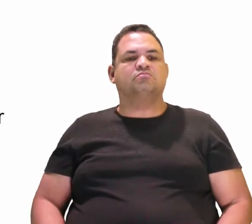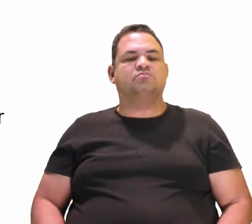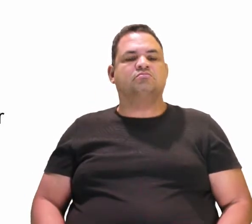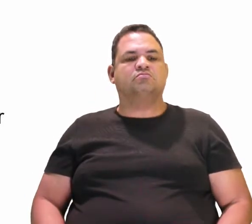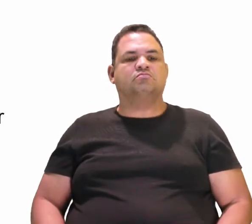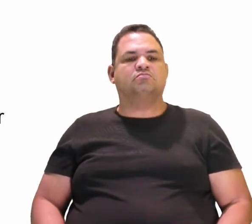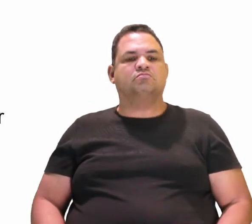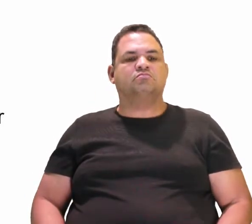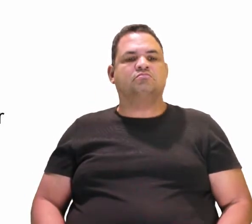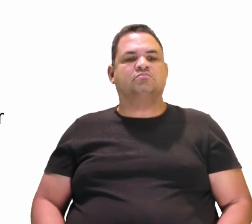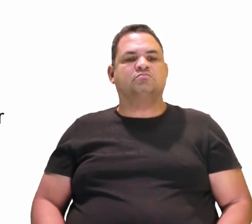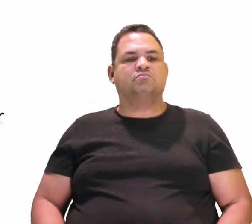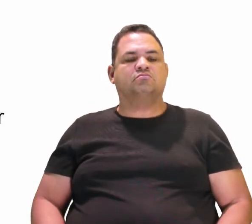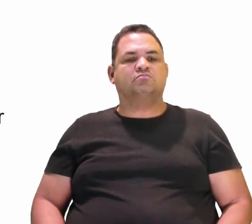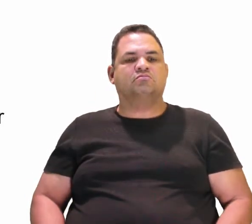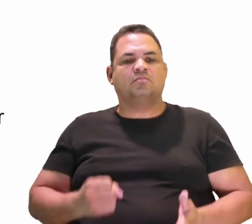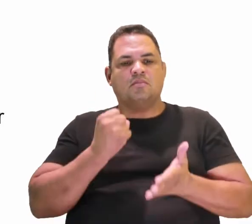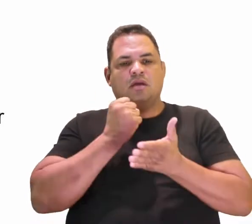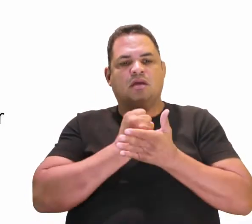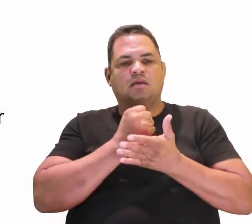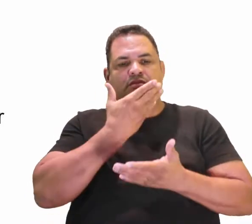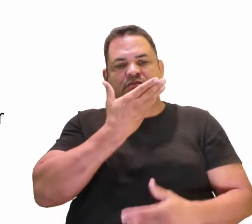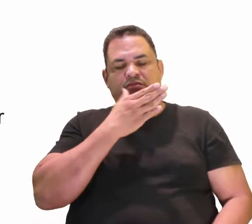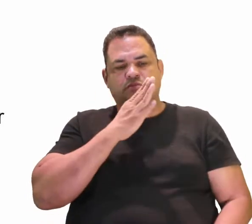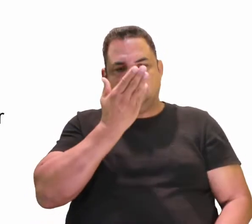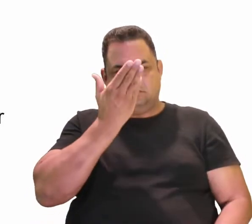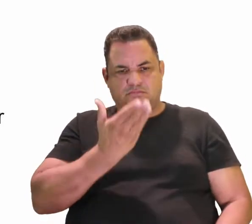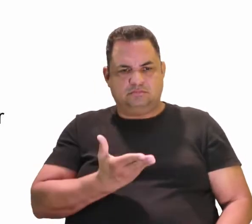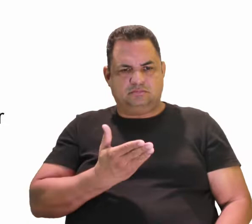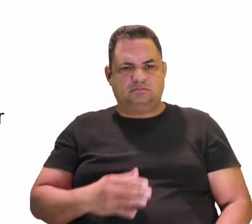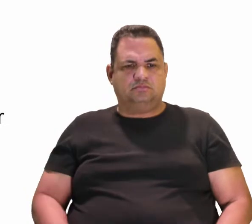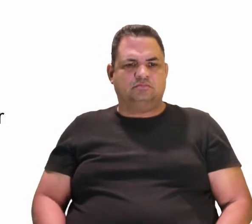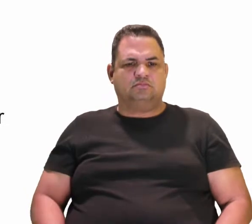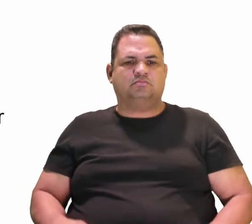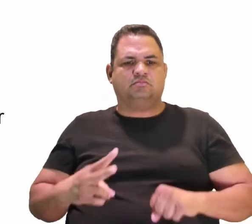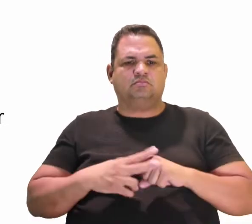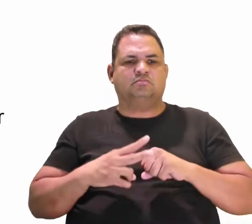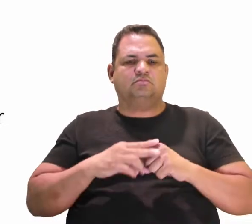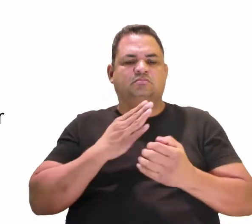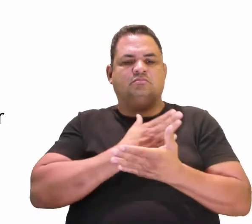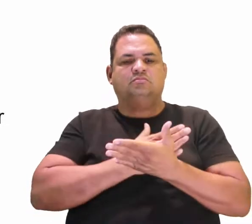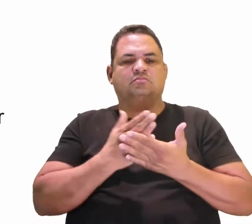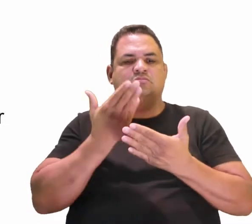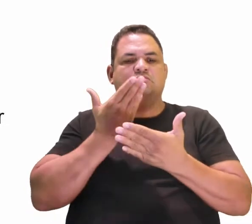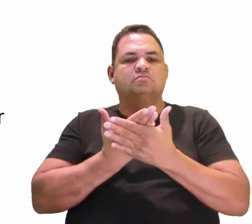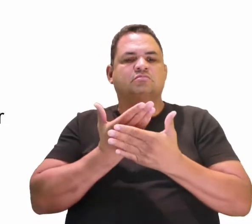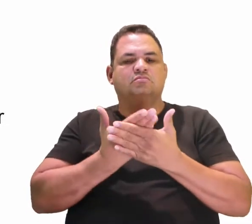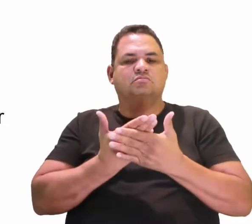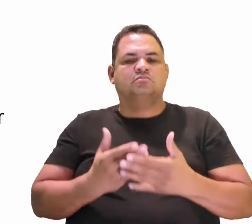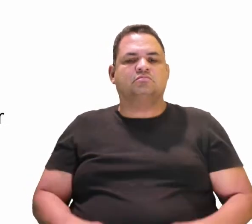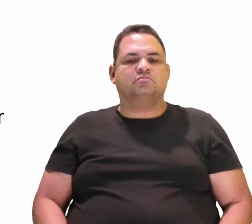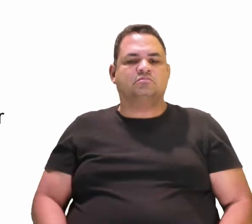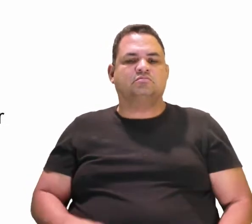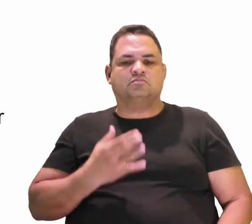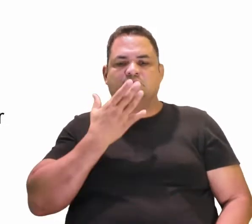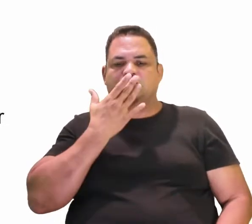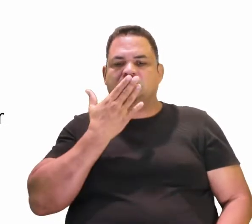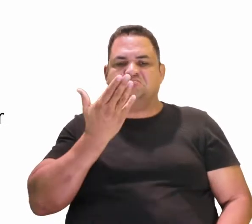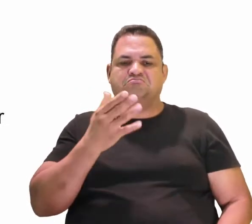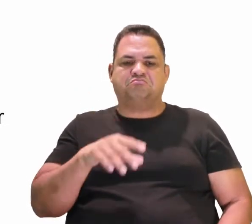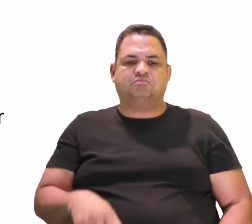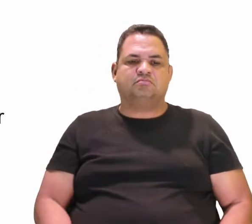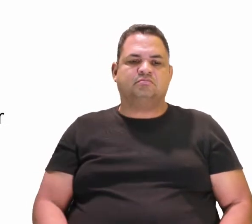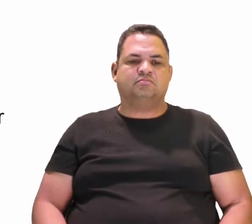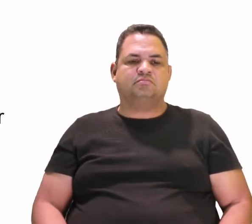verbos que estão em negrito, certo? Inclusive aqueles lá do início da nossa aula que estavam coloridos, eu não